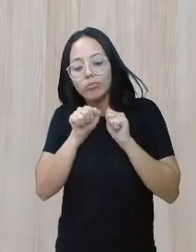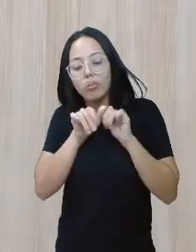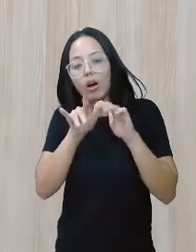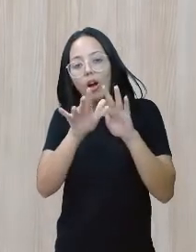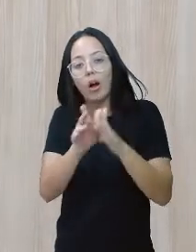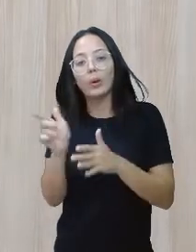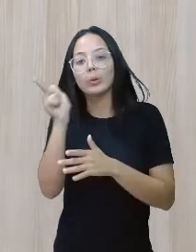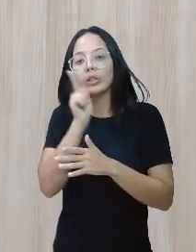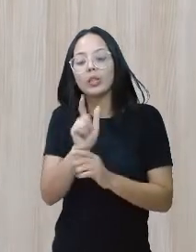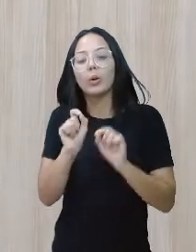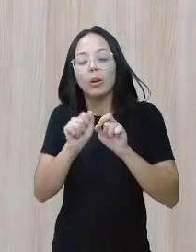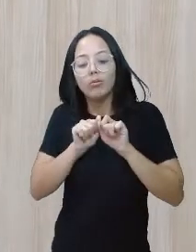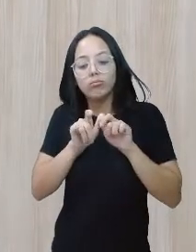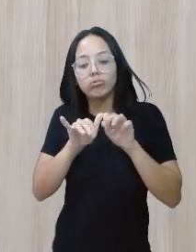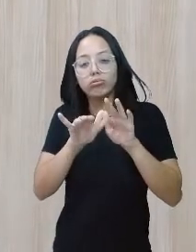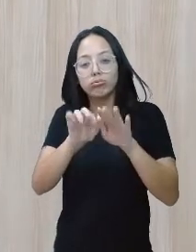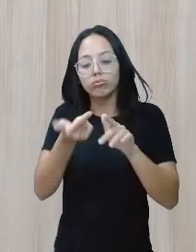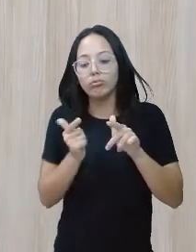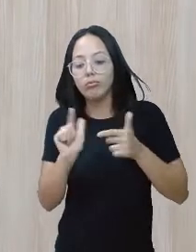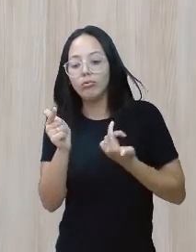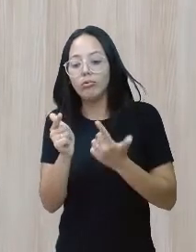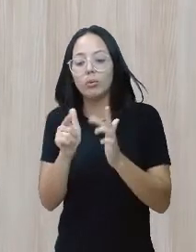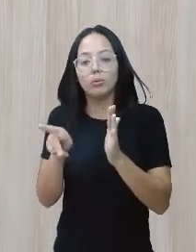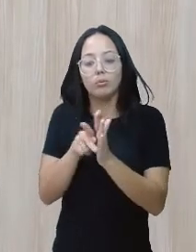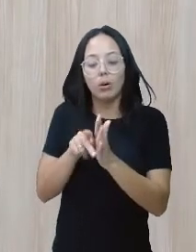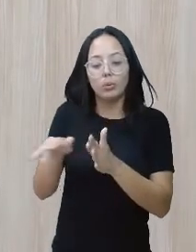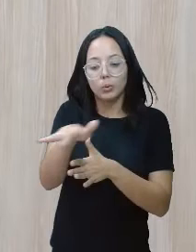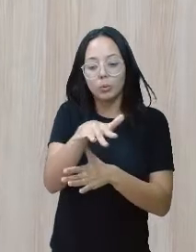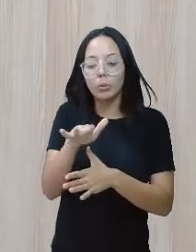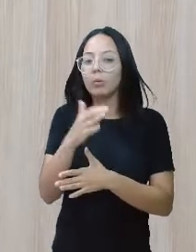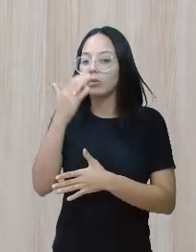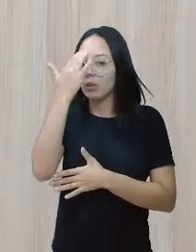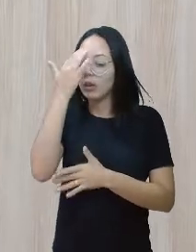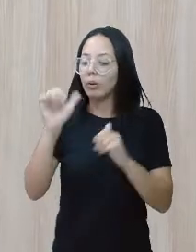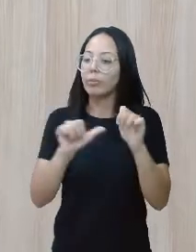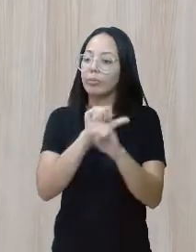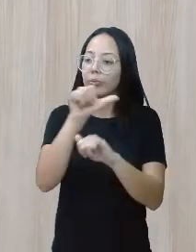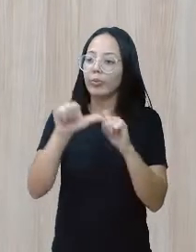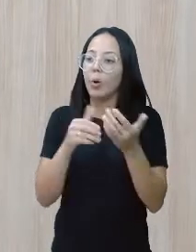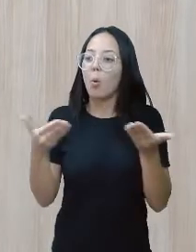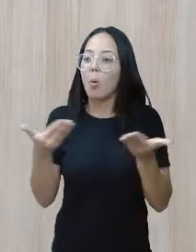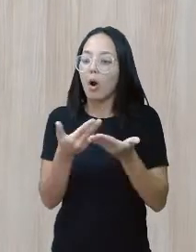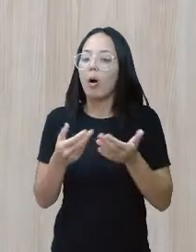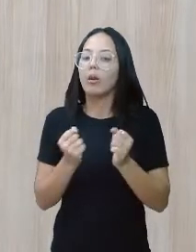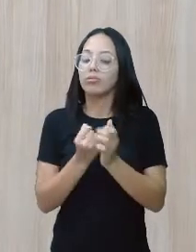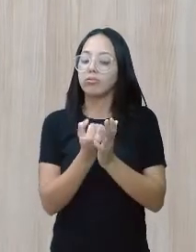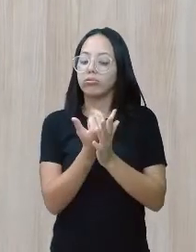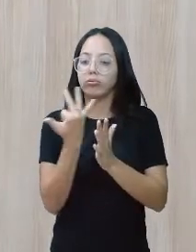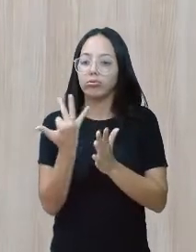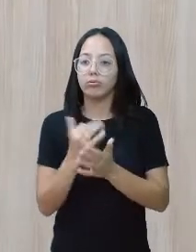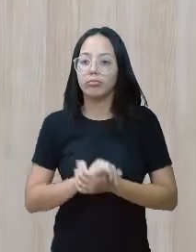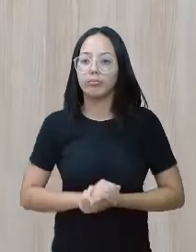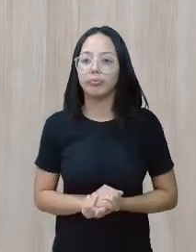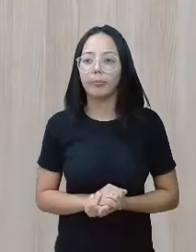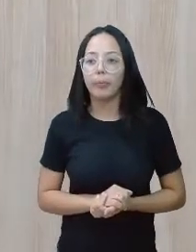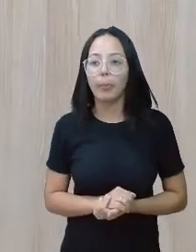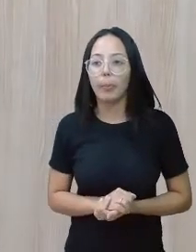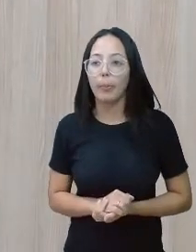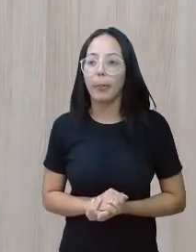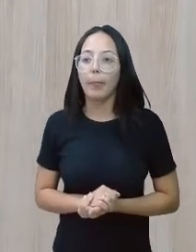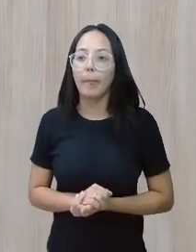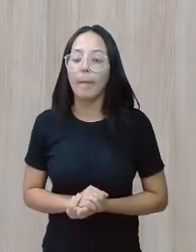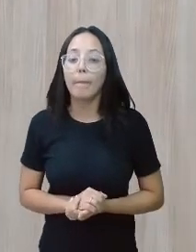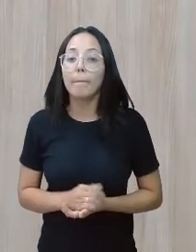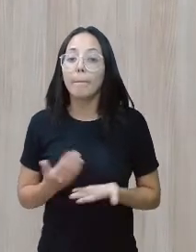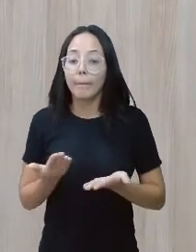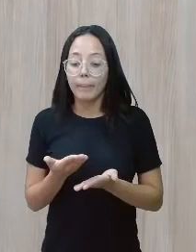conseguiu alçar outros públicos, se ressignificou, se tornou tão plural, tão potente. Quando